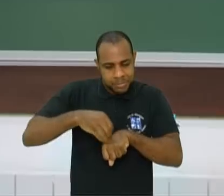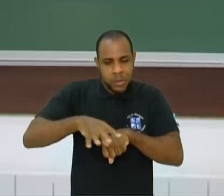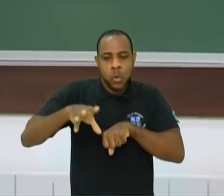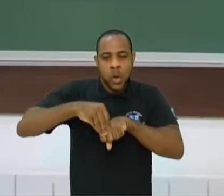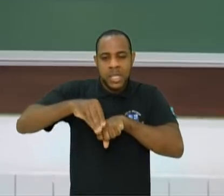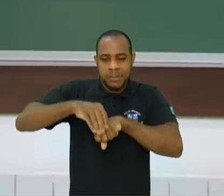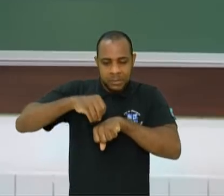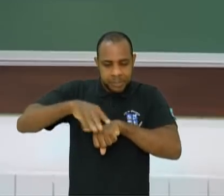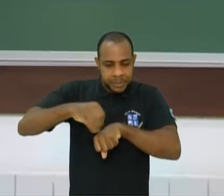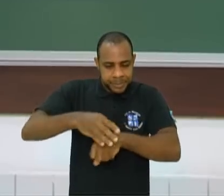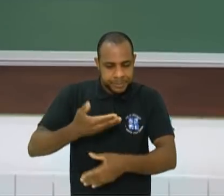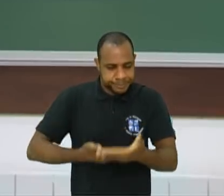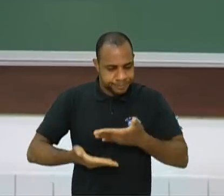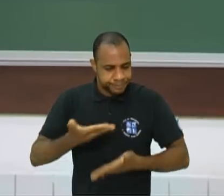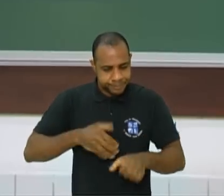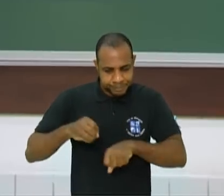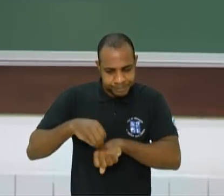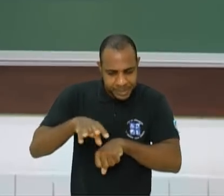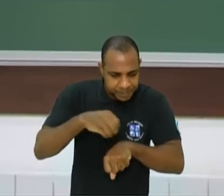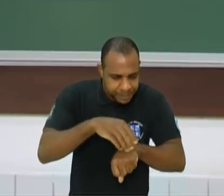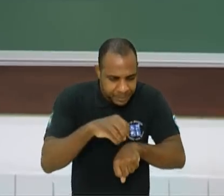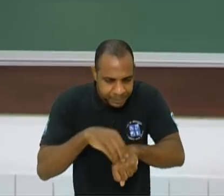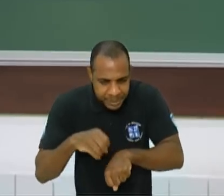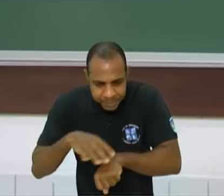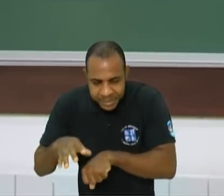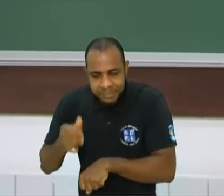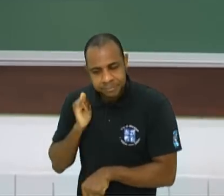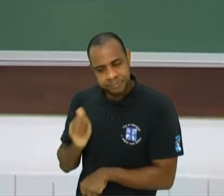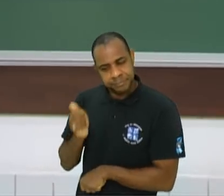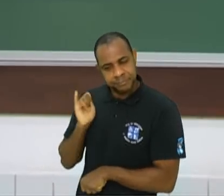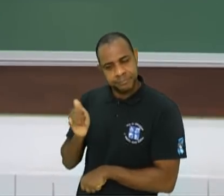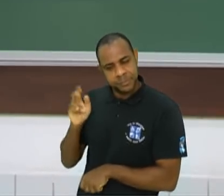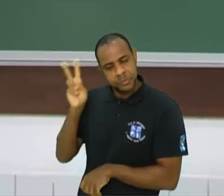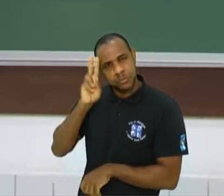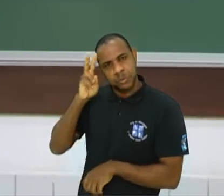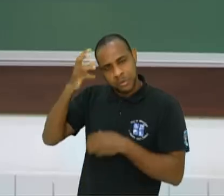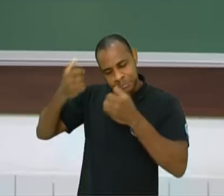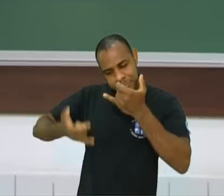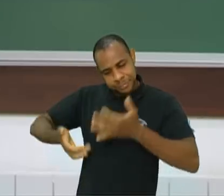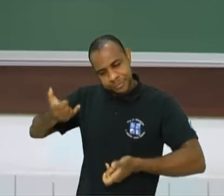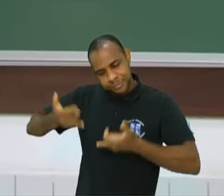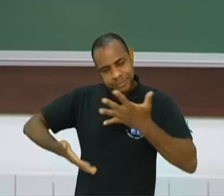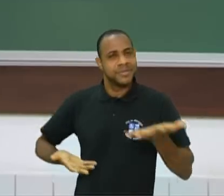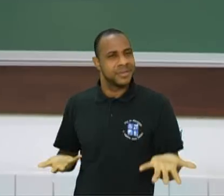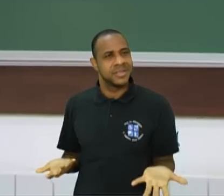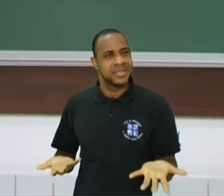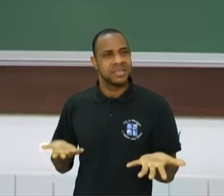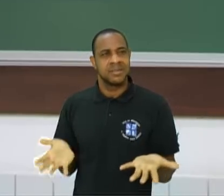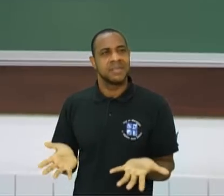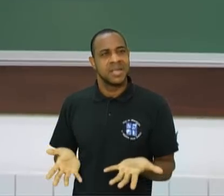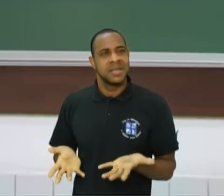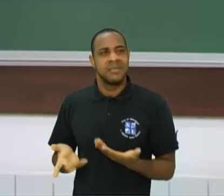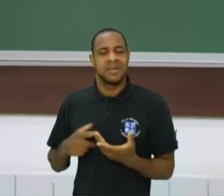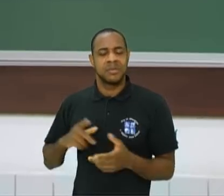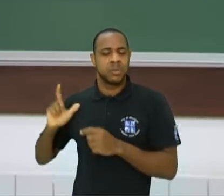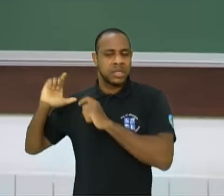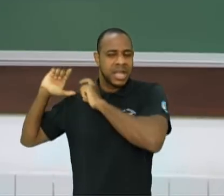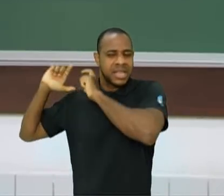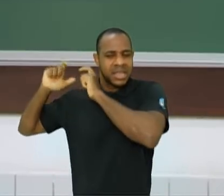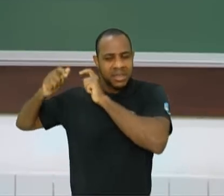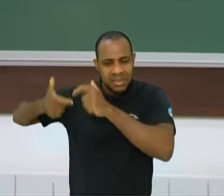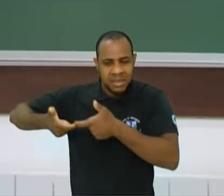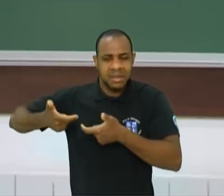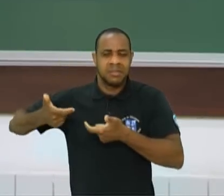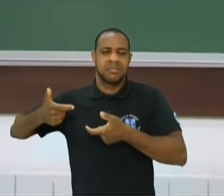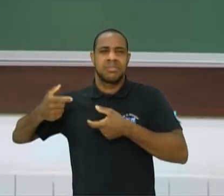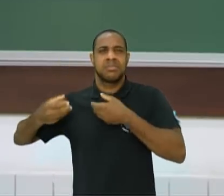Ele vai trocar ideias através do quê? Da contação de histórias. Então, ele vai trazer toda a tradição, né, da